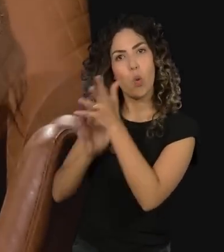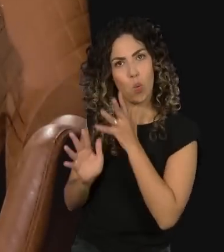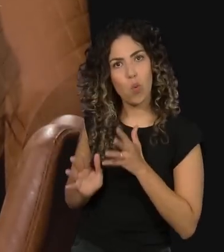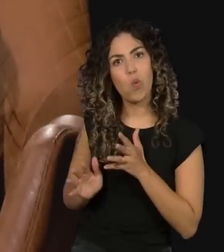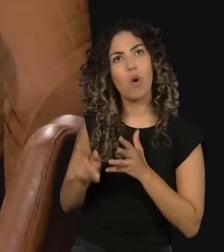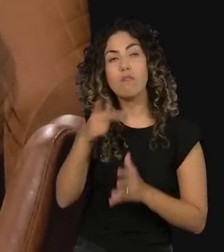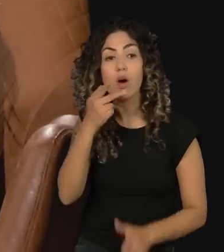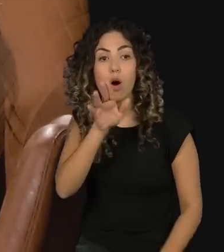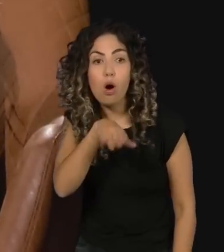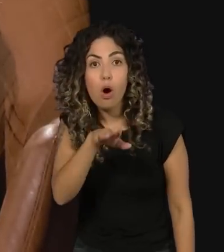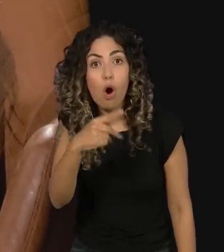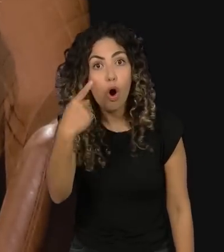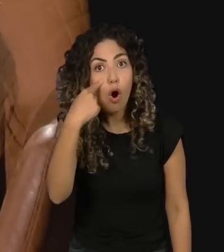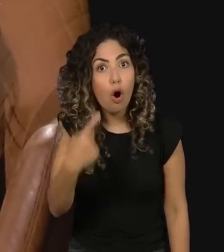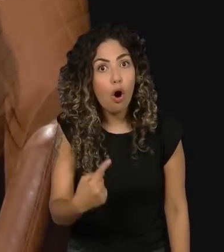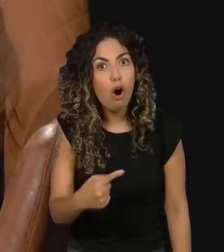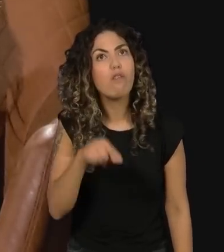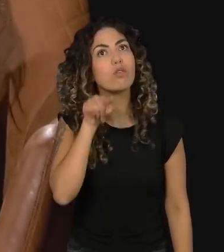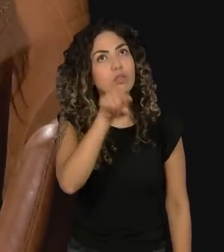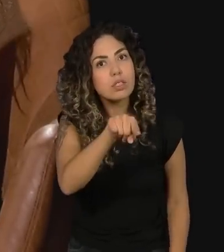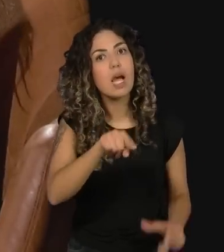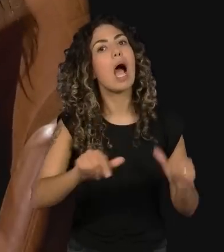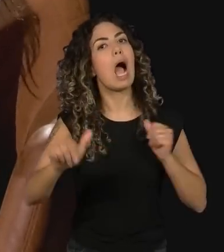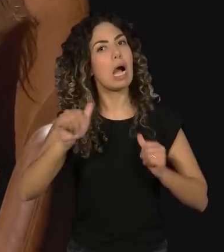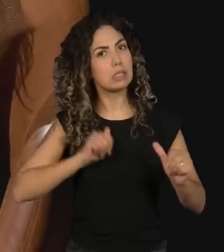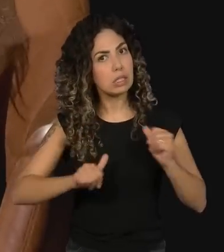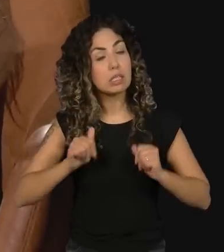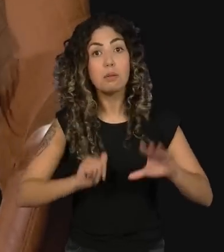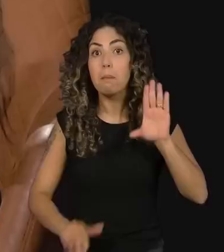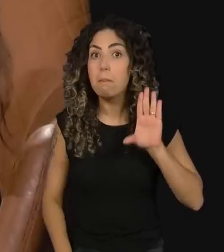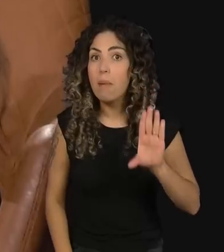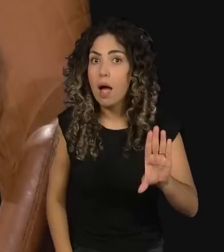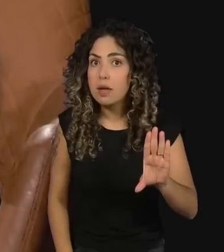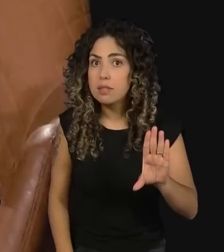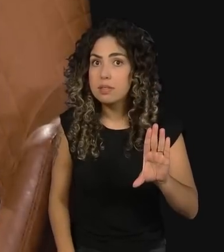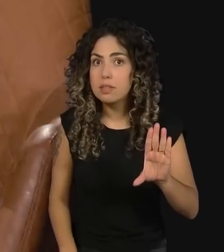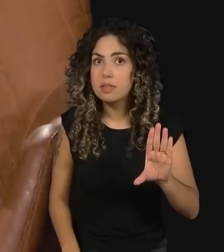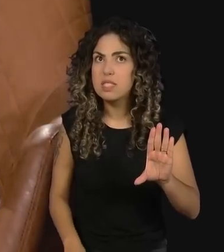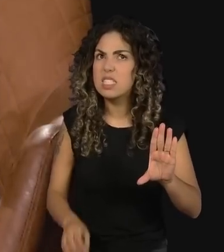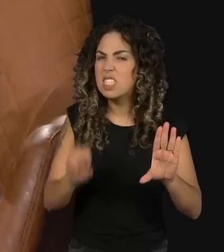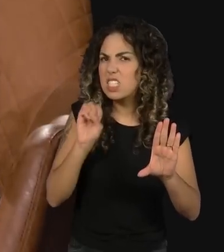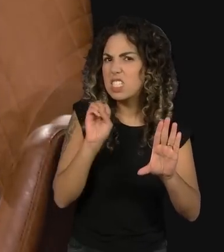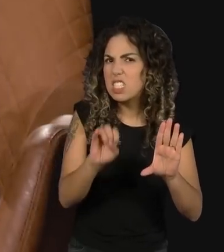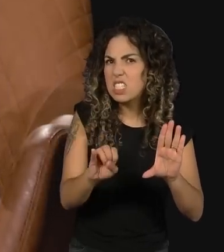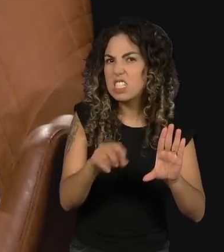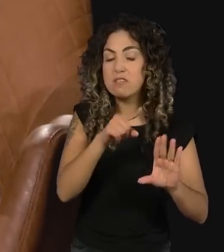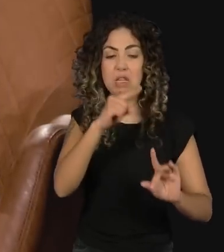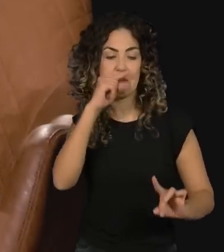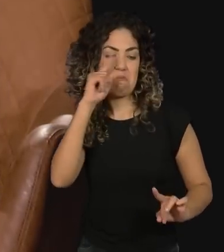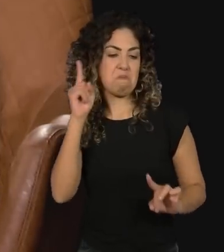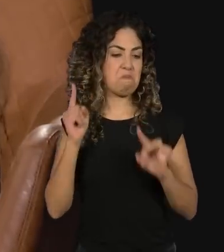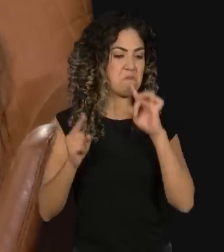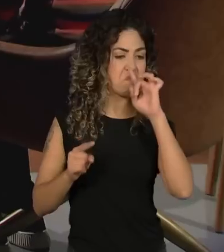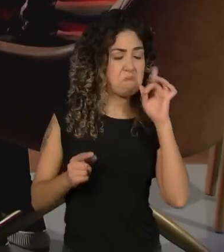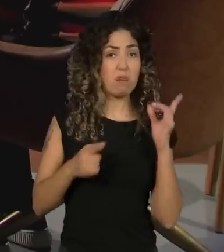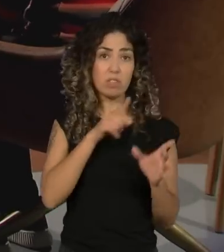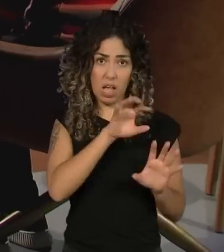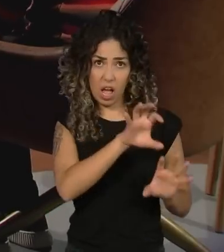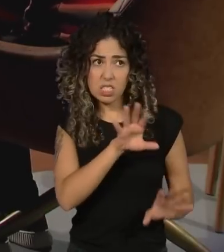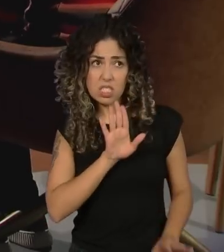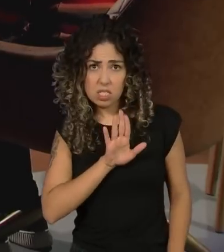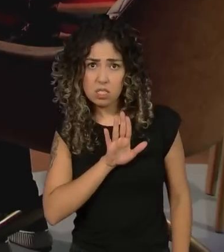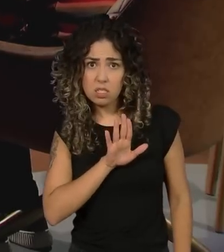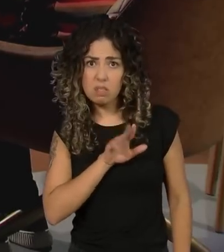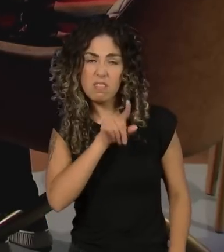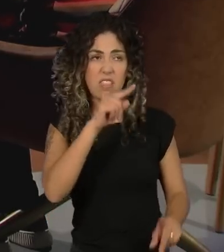Clarice, você é boa atriz, mas se começar a alimentar essa arrogânciazinha aí que você tá, você não vai chegar a